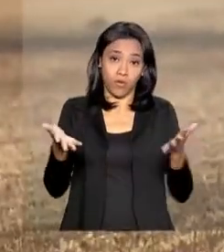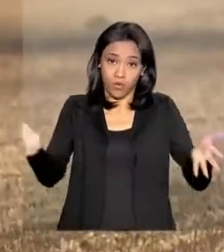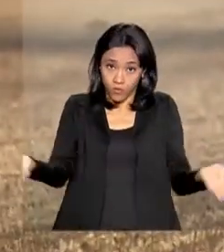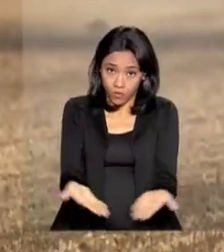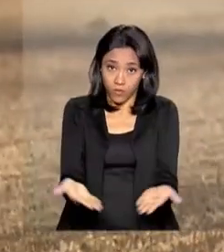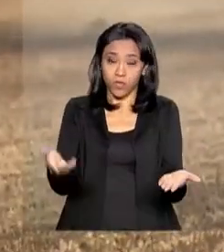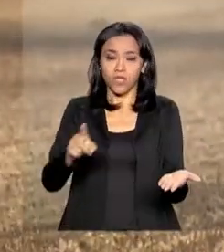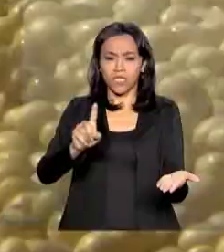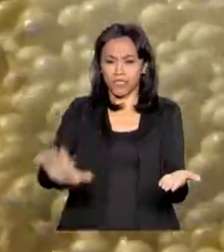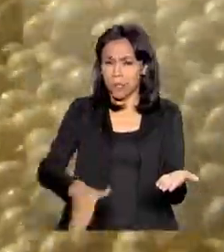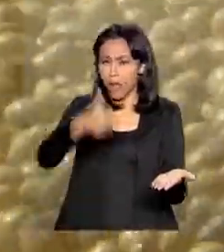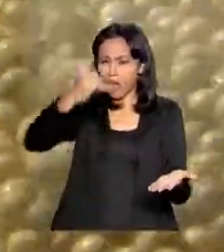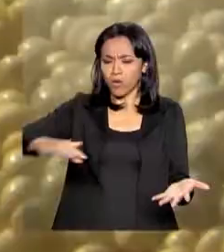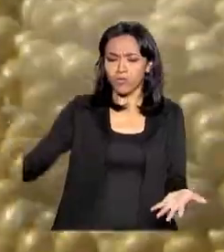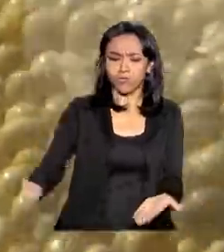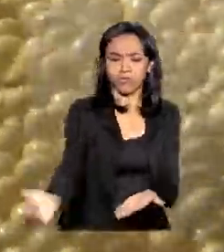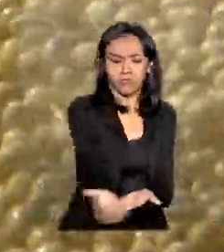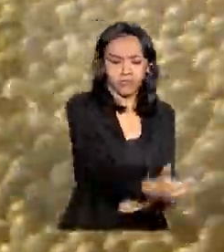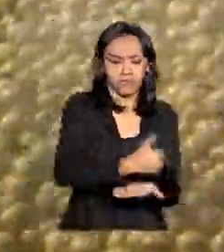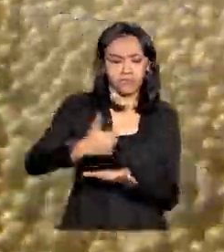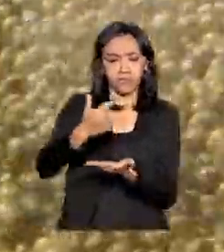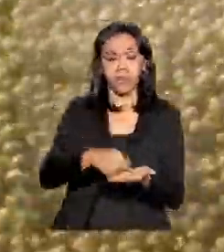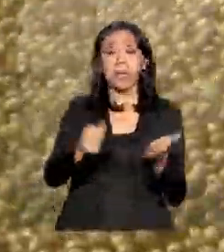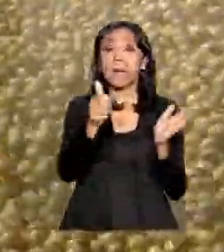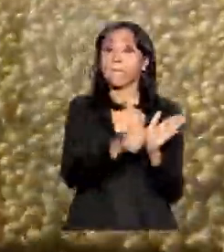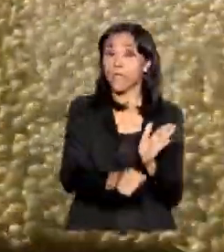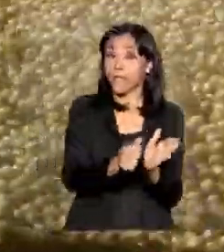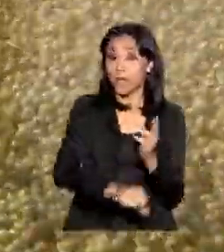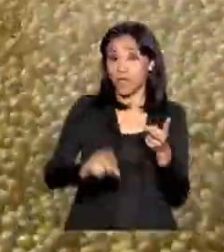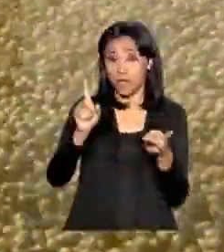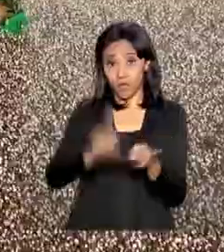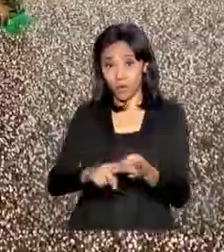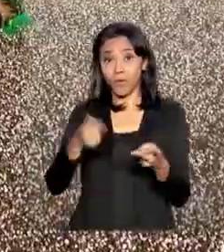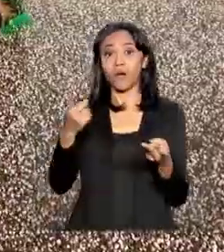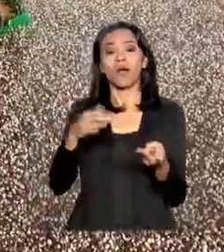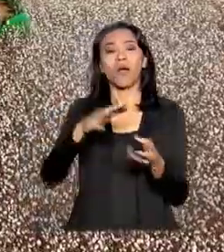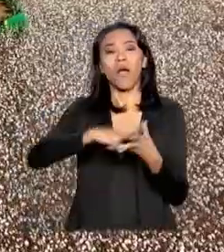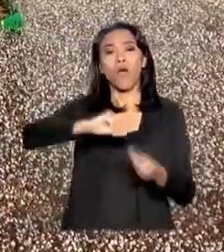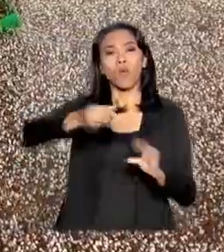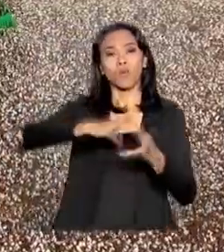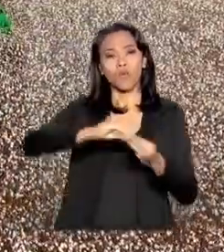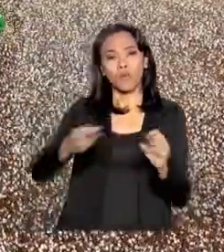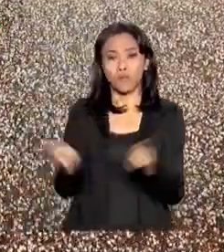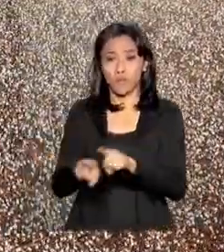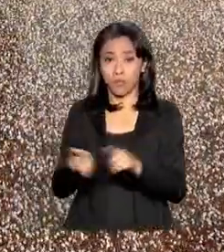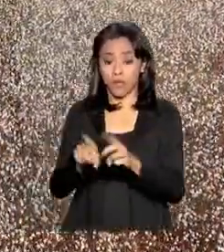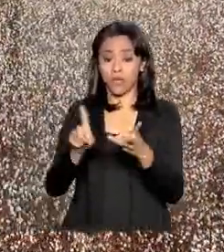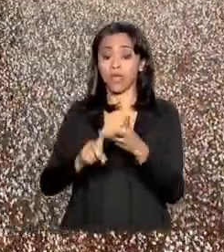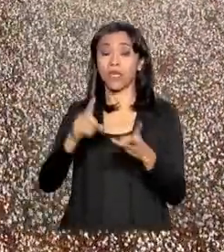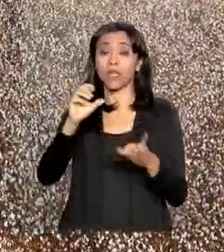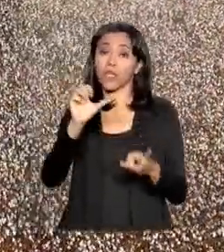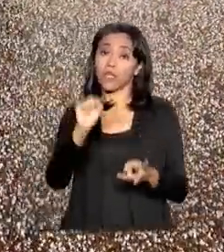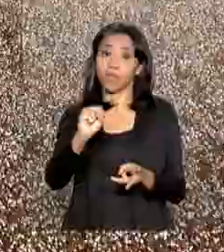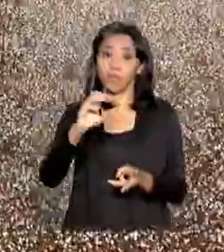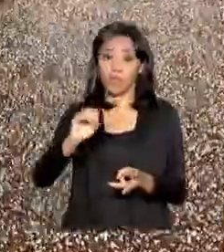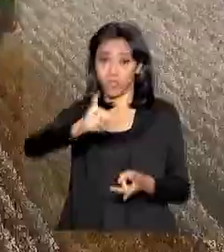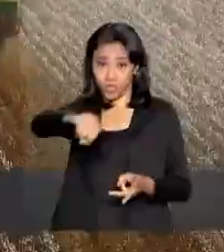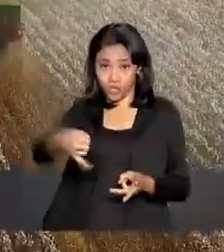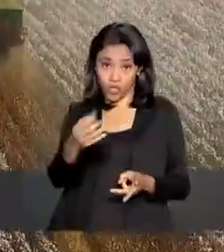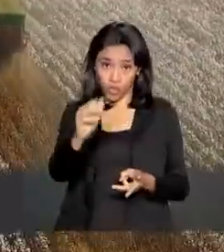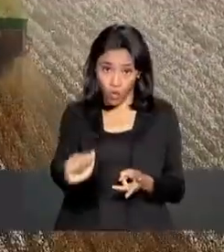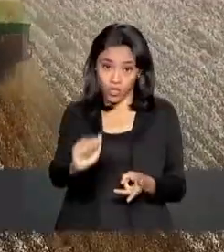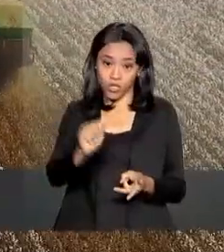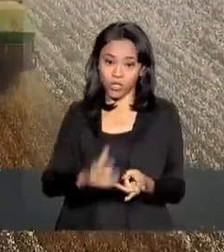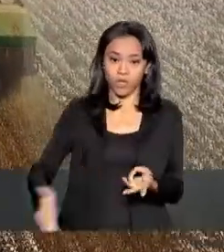maiores colheitas devem vir do milho caroço de algodão e soja a previsão é que a área a ser colhida seja